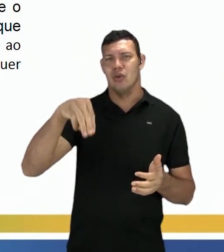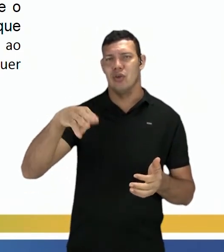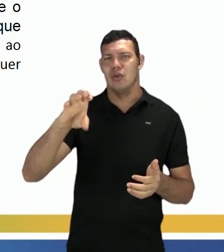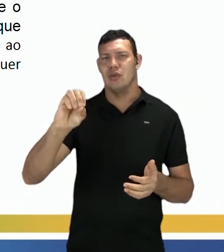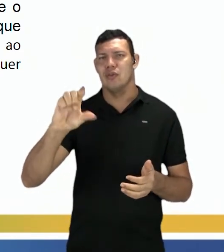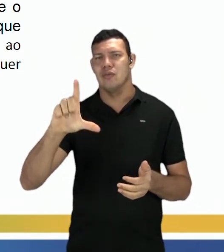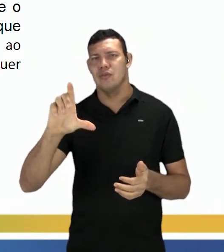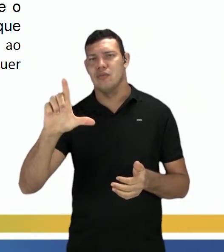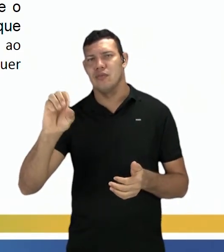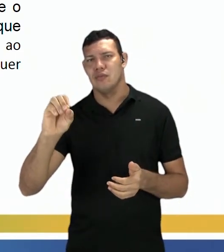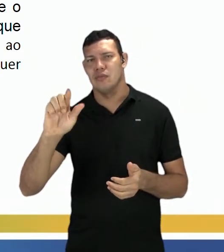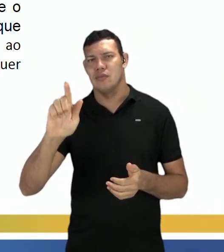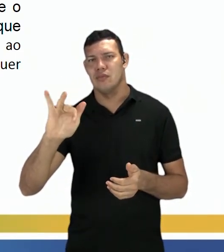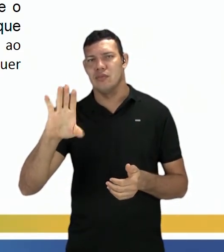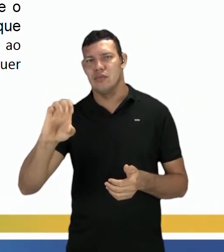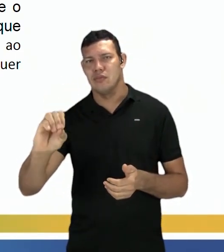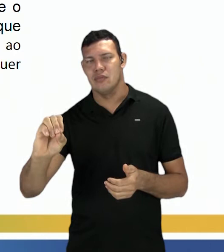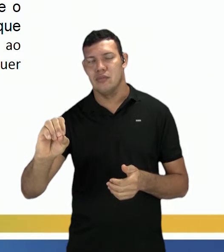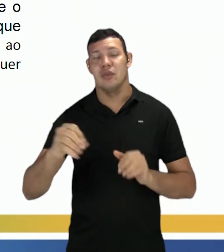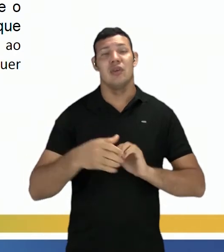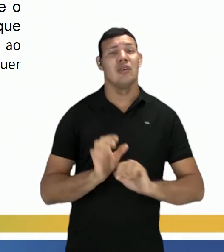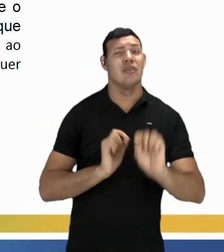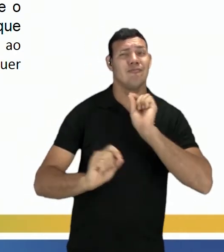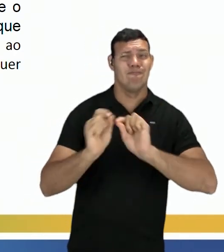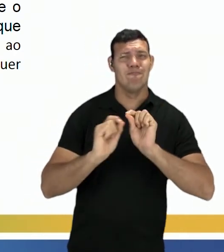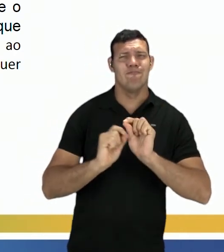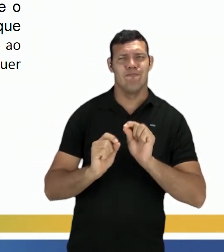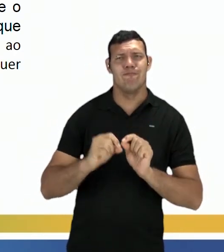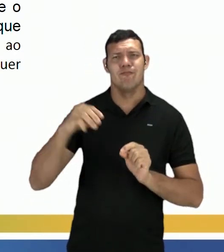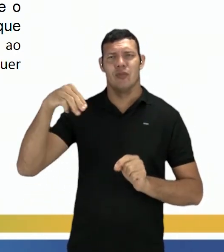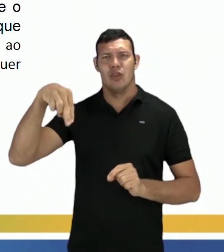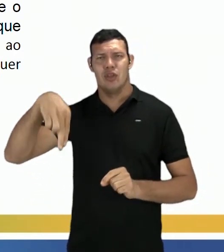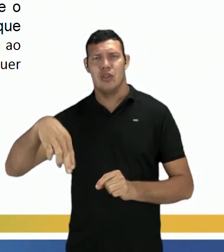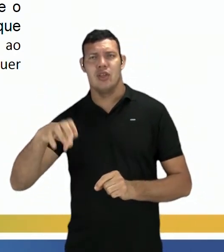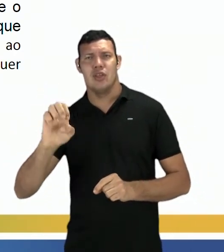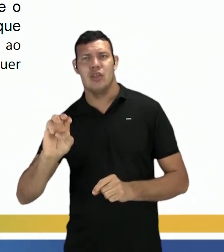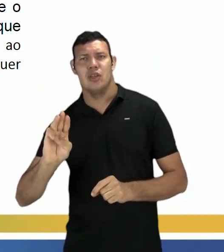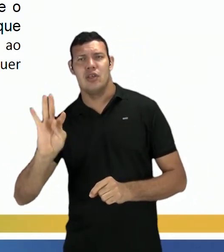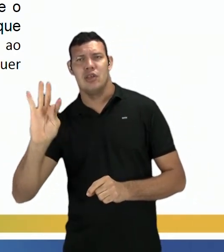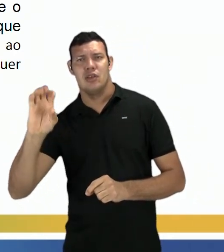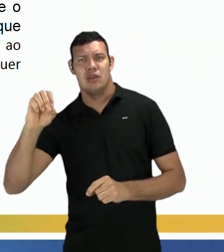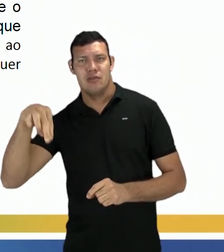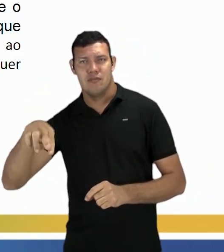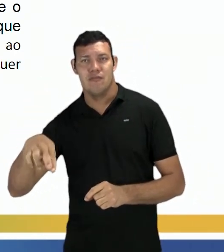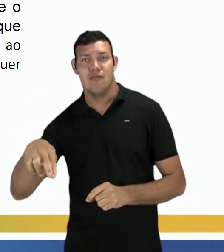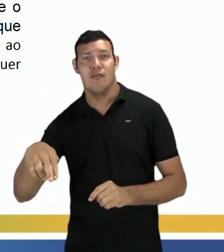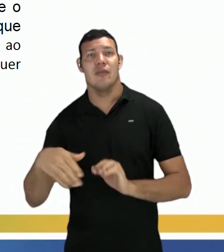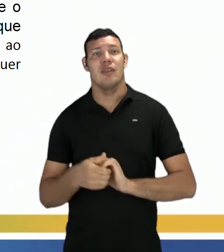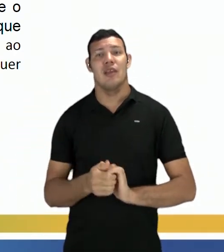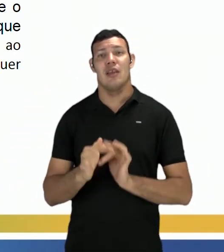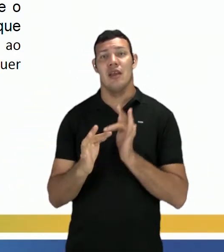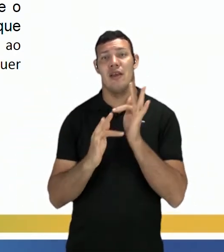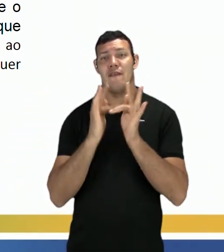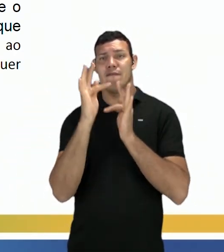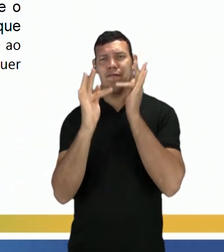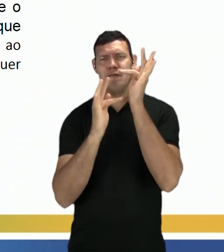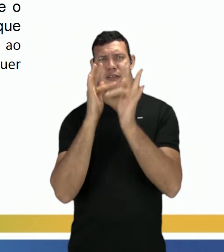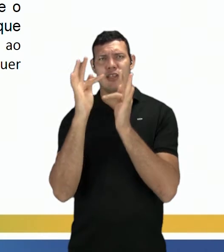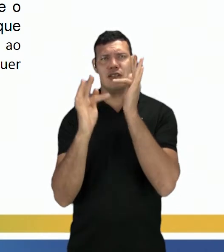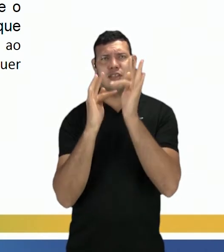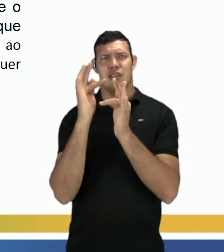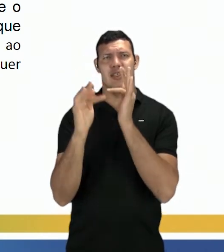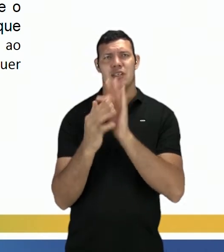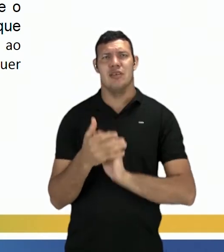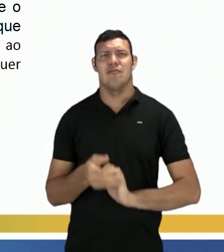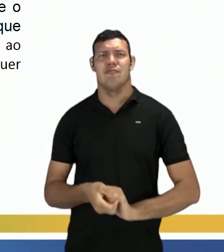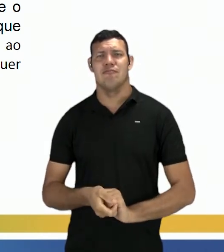Newton, seus pressupostos, como nós falamos, premissas e mecanismos. A física não newtoniana.